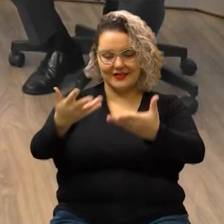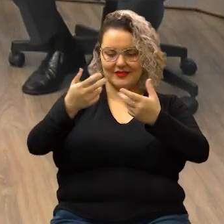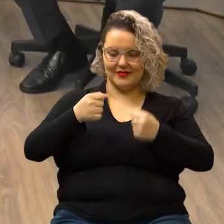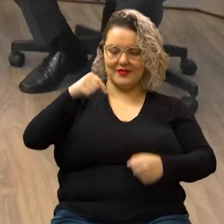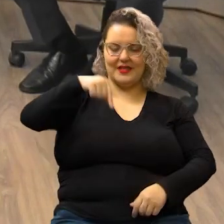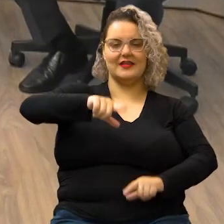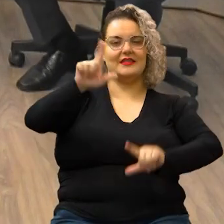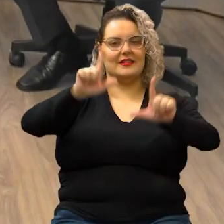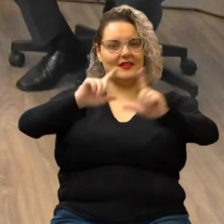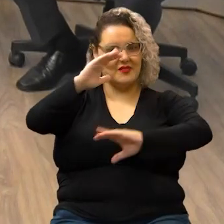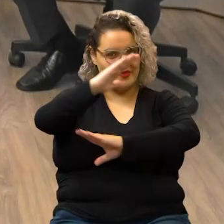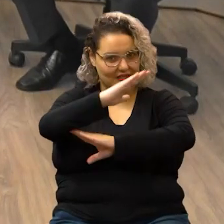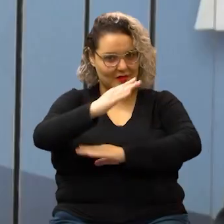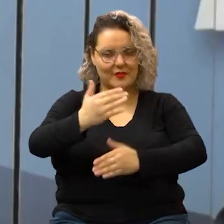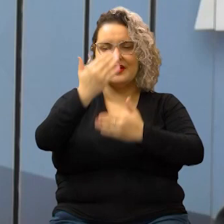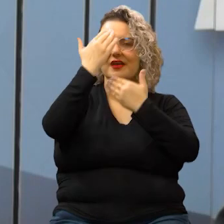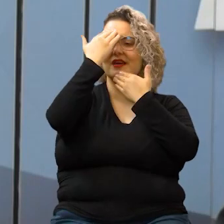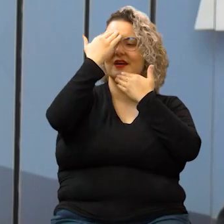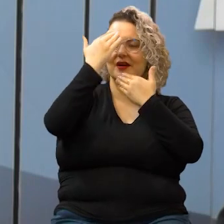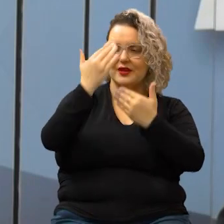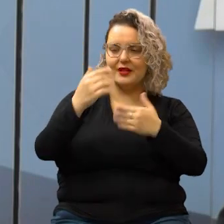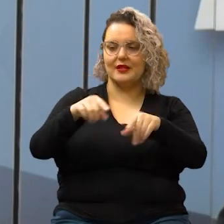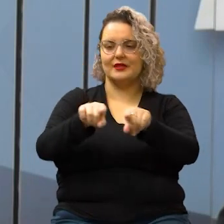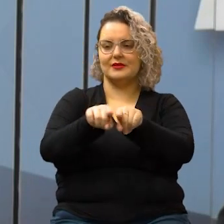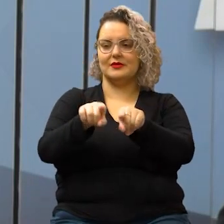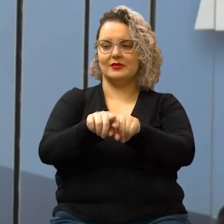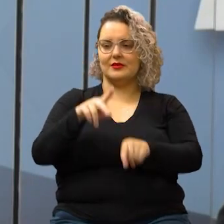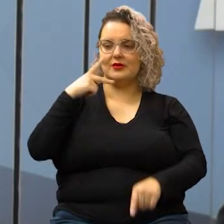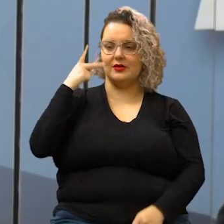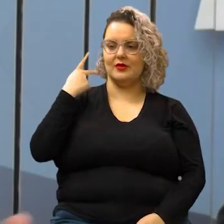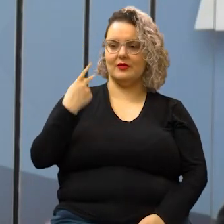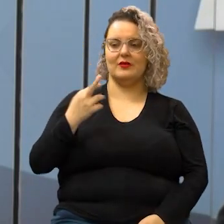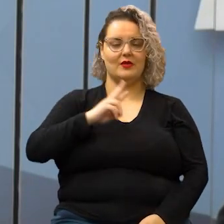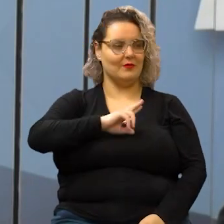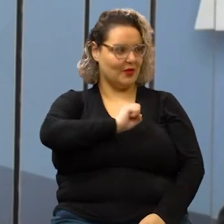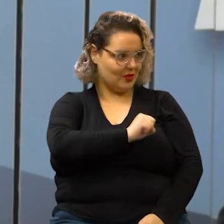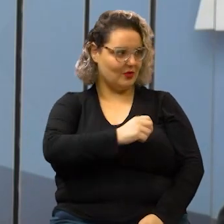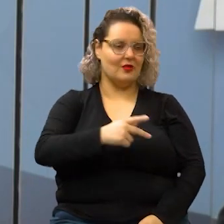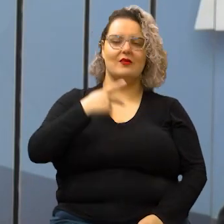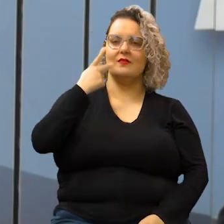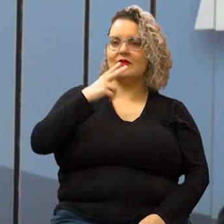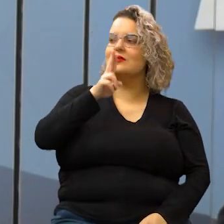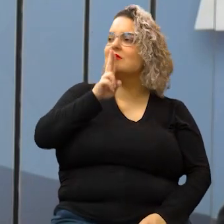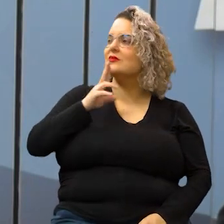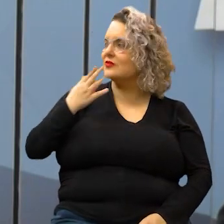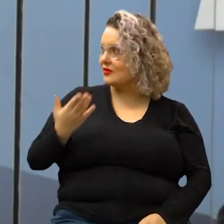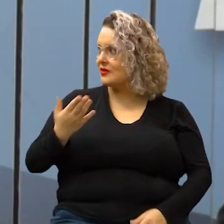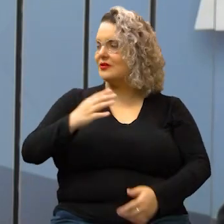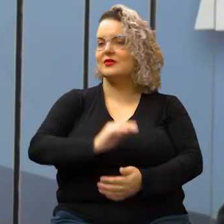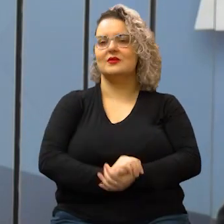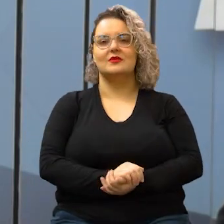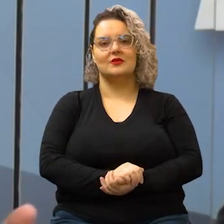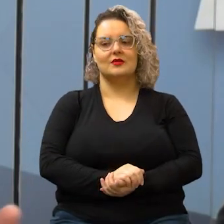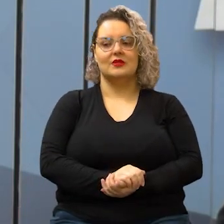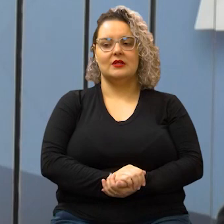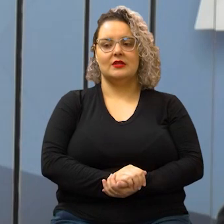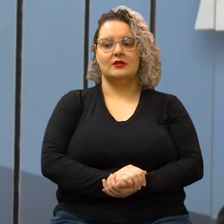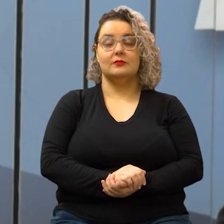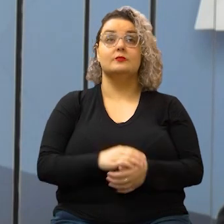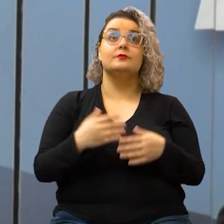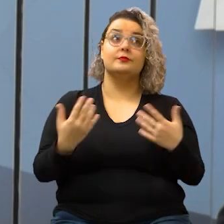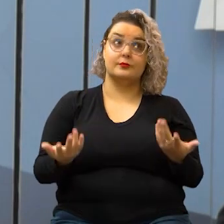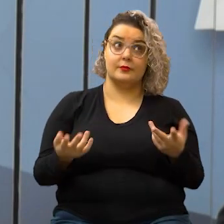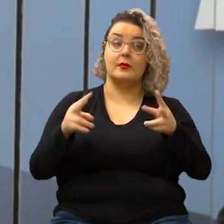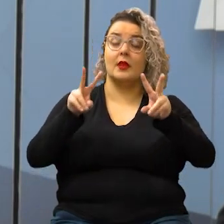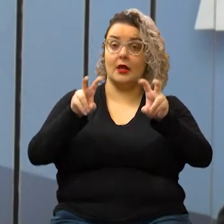TV Câmara, agradeço também ao vereador Rossini, ao vereador Nelson. A questão